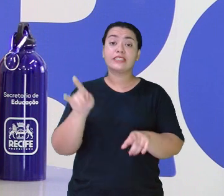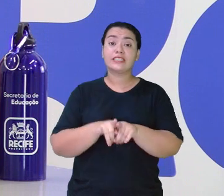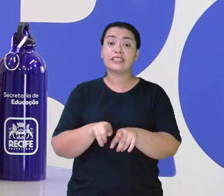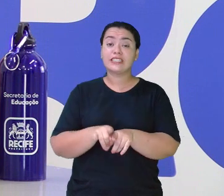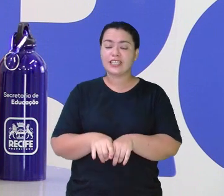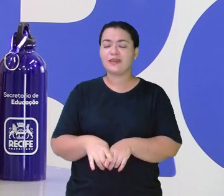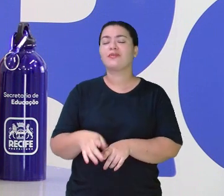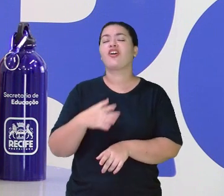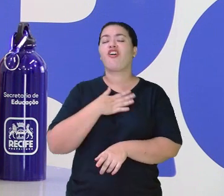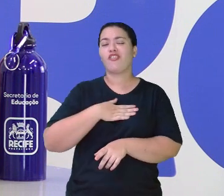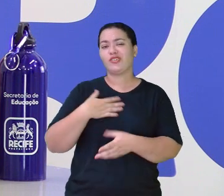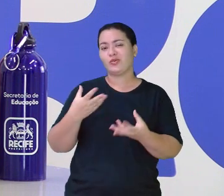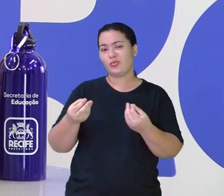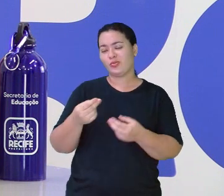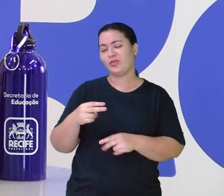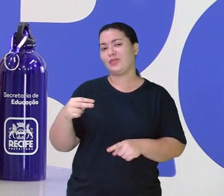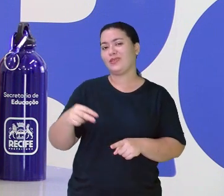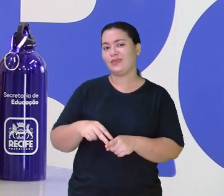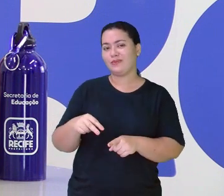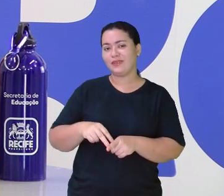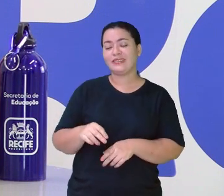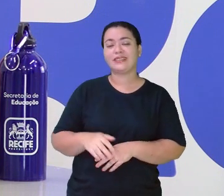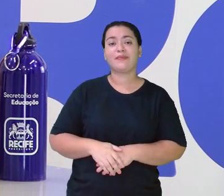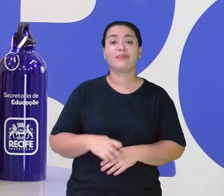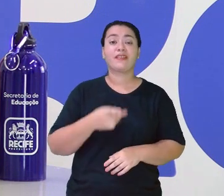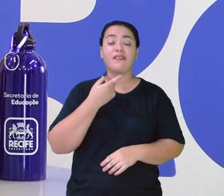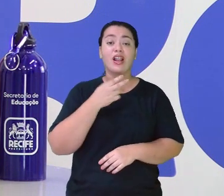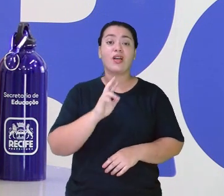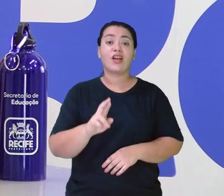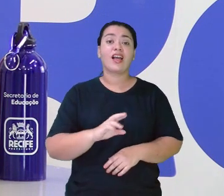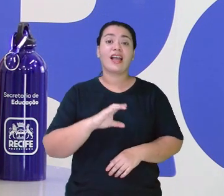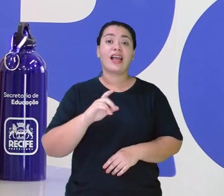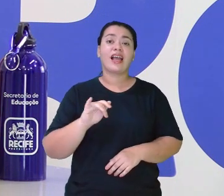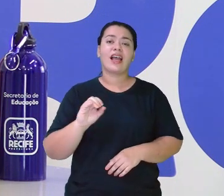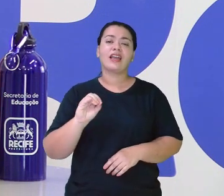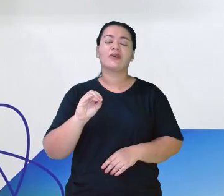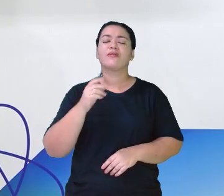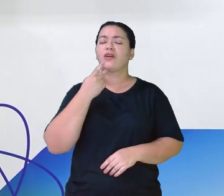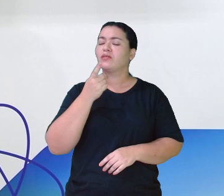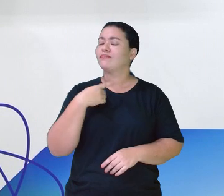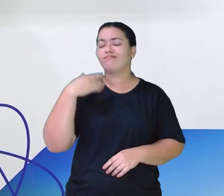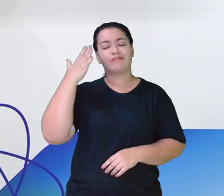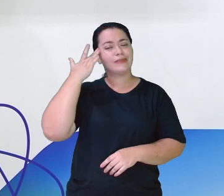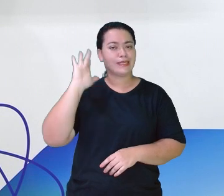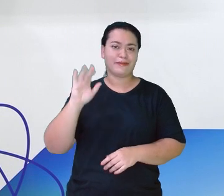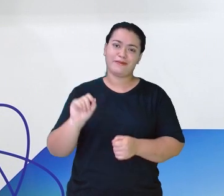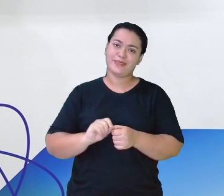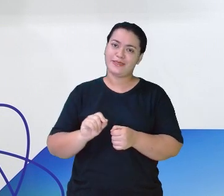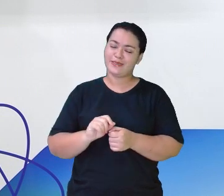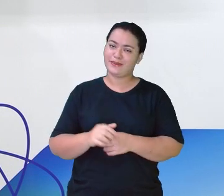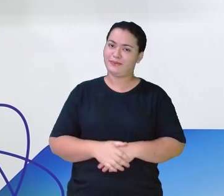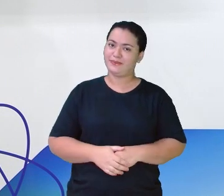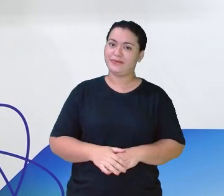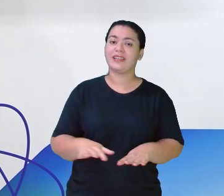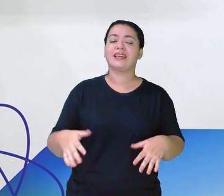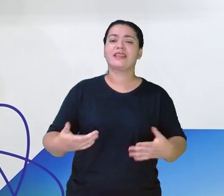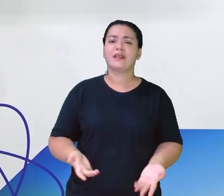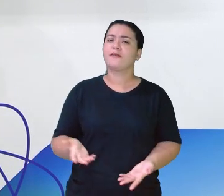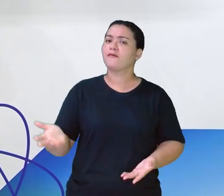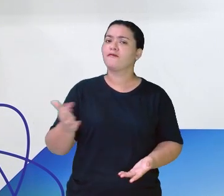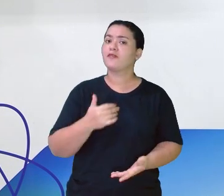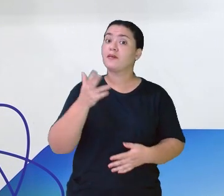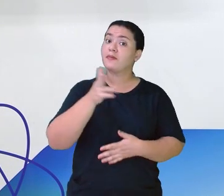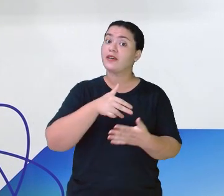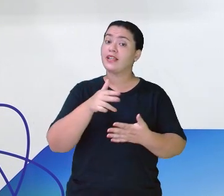de pizza, gosta bastante. E o Caio disse que não sabe fazer a comida. Ah, tá bom. Então, olha lá, minha gente, vamos